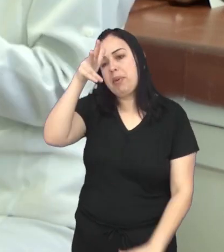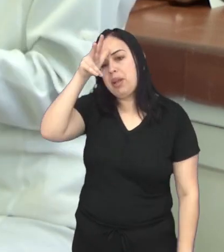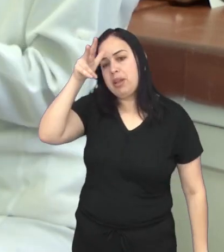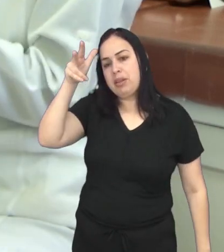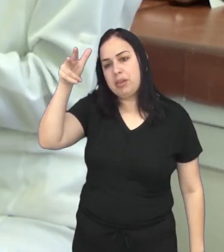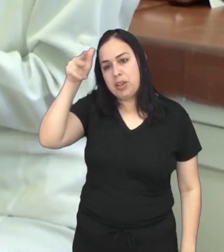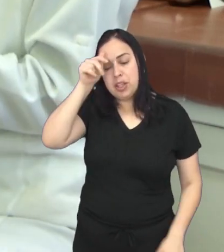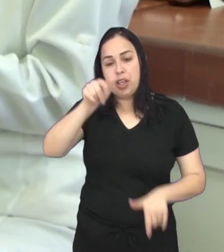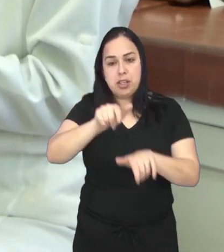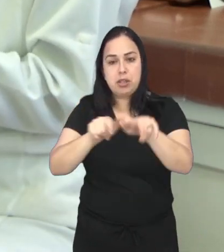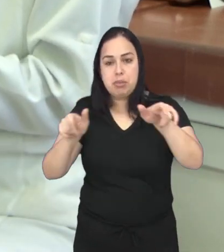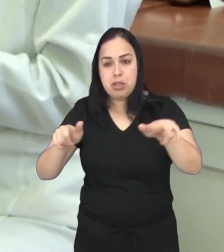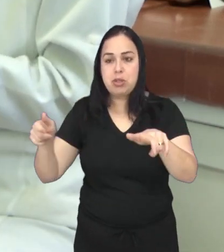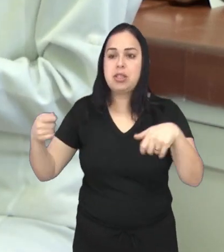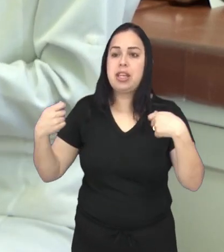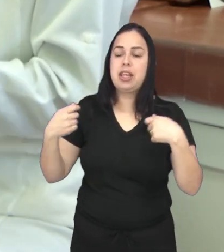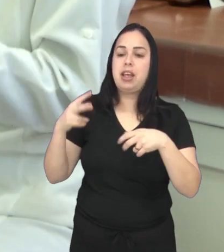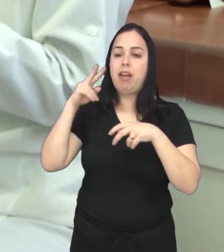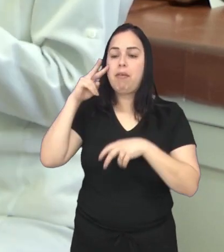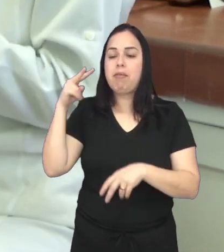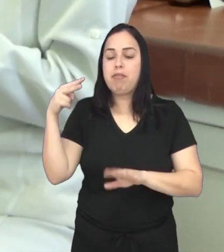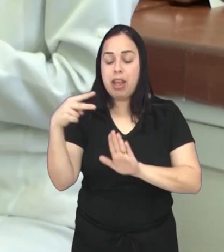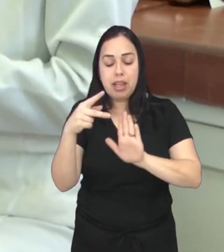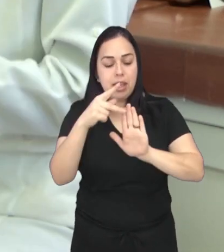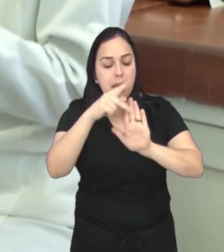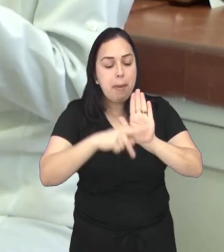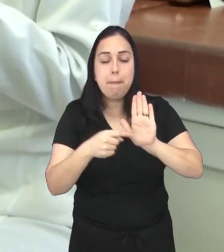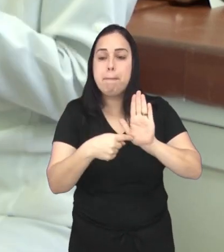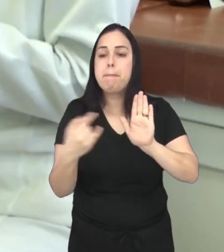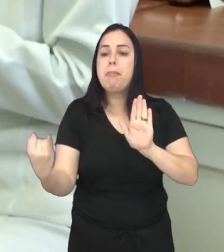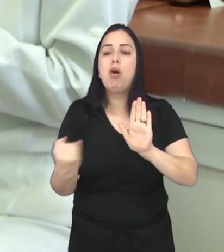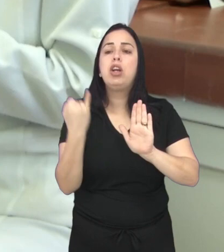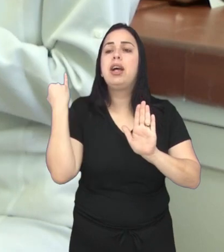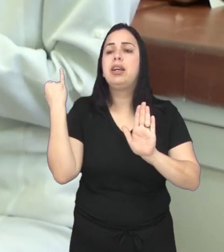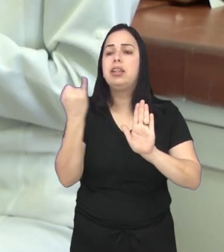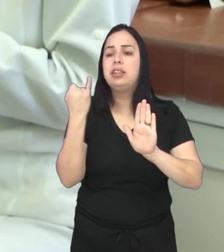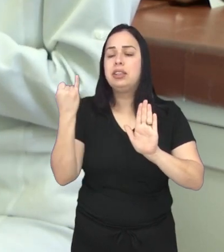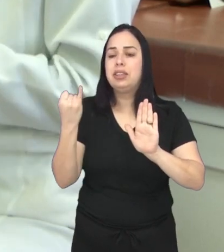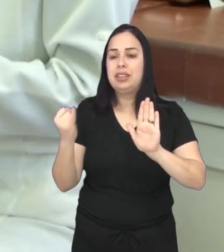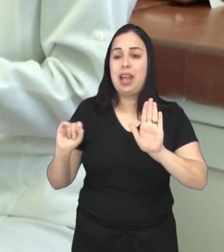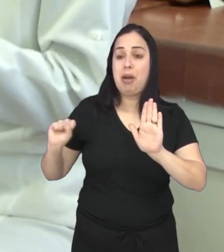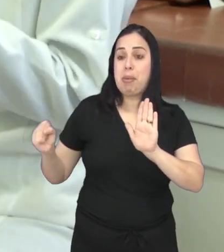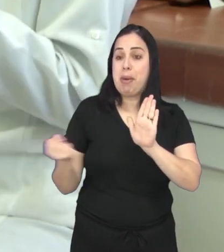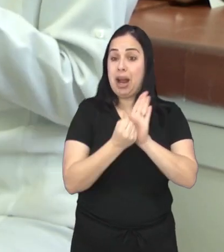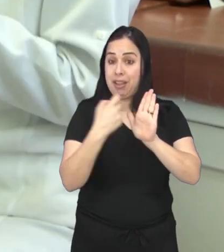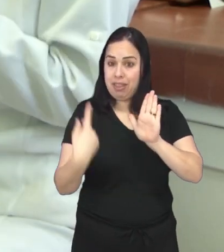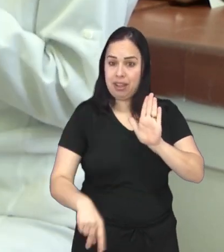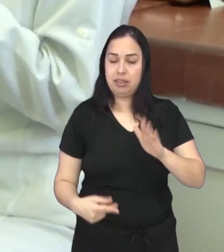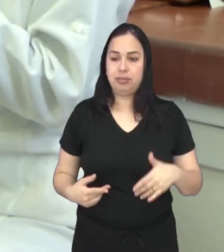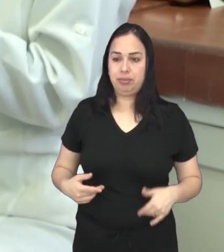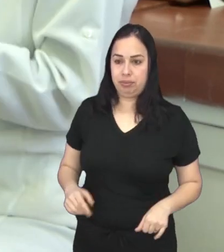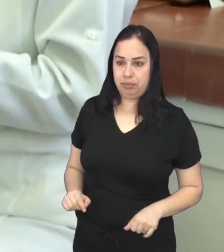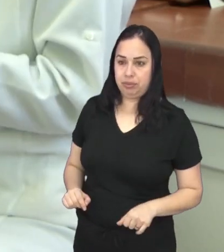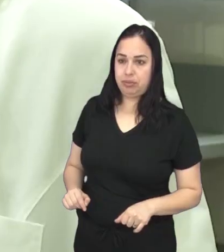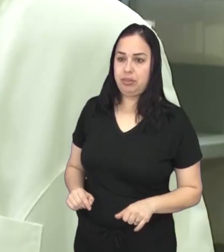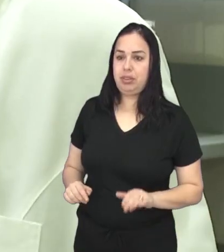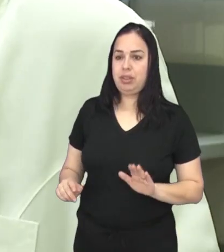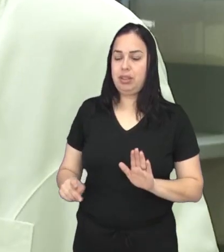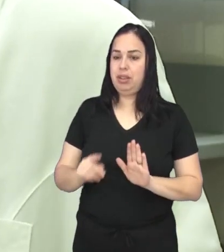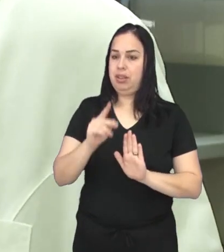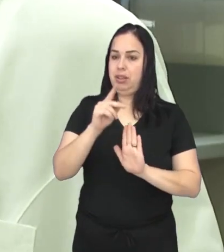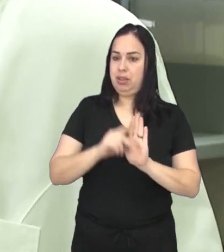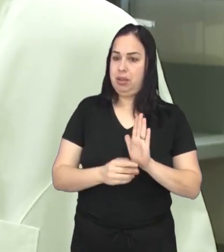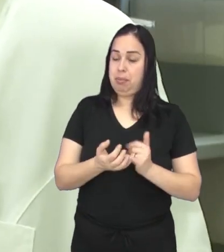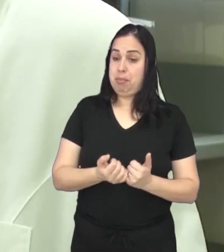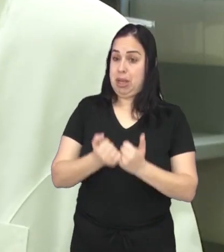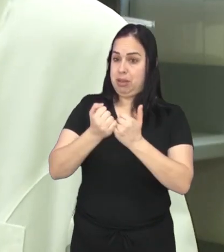o município enxergue a importância disso como projeto para a cidade, né? É um patrimônio da cidade. Então, a